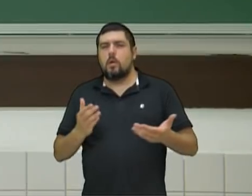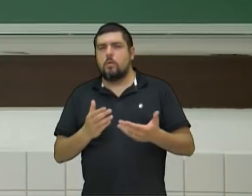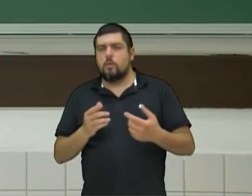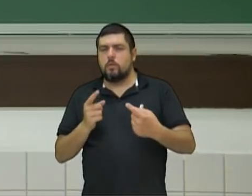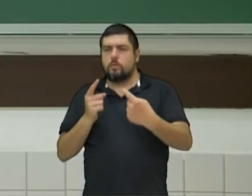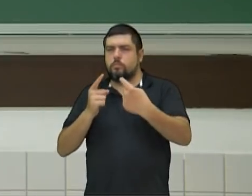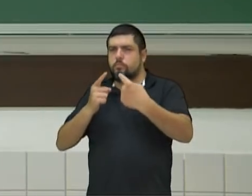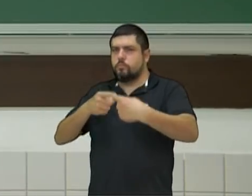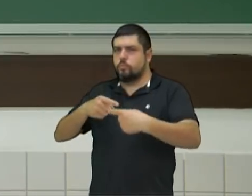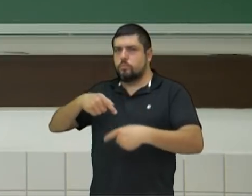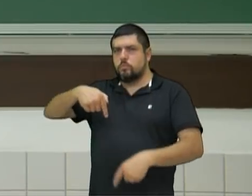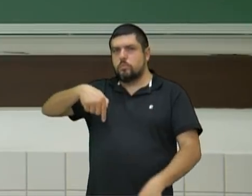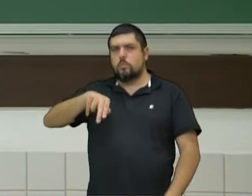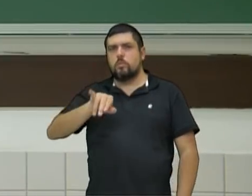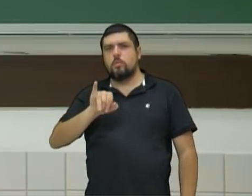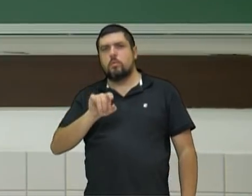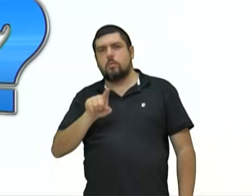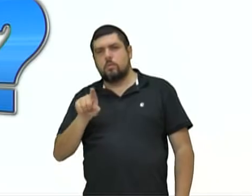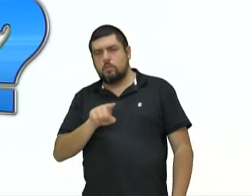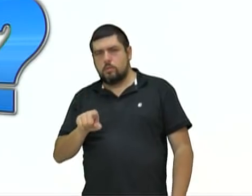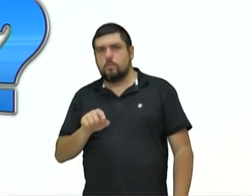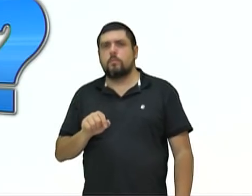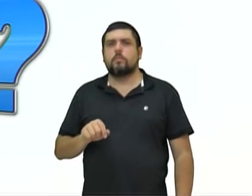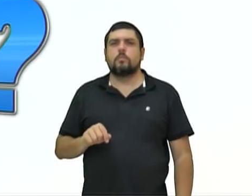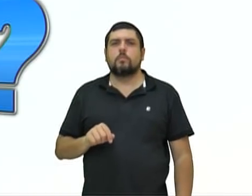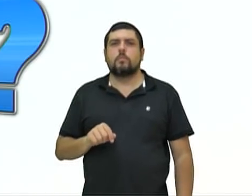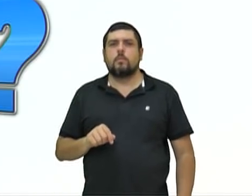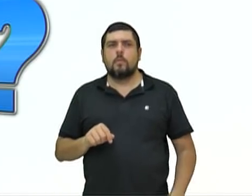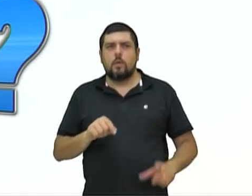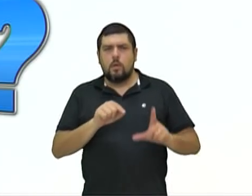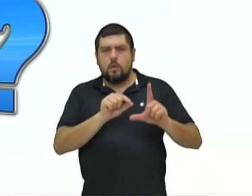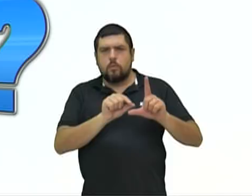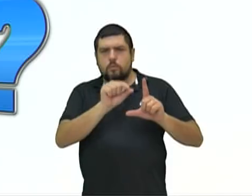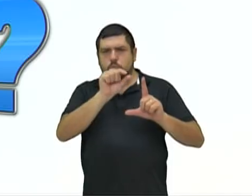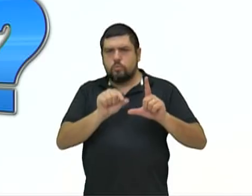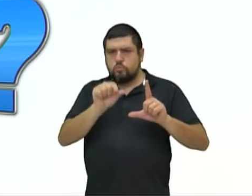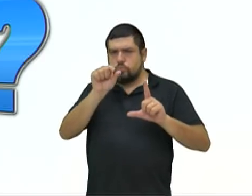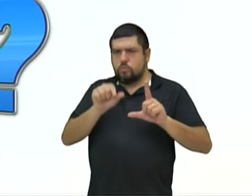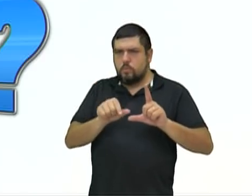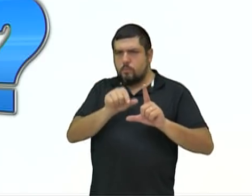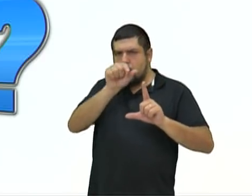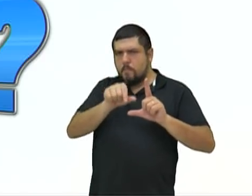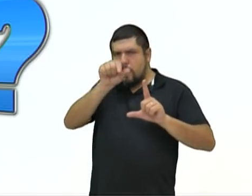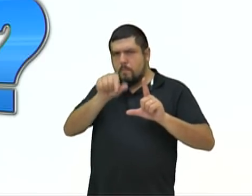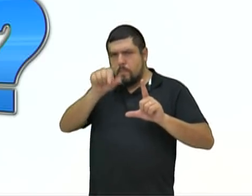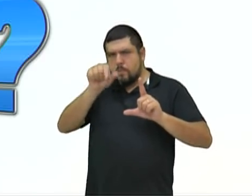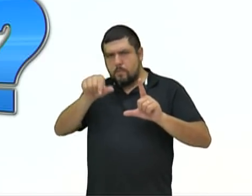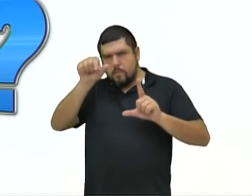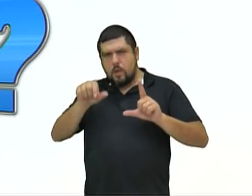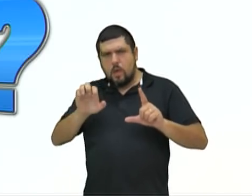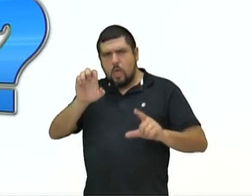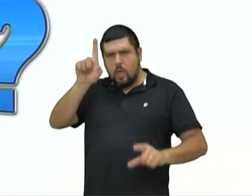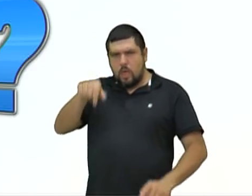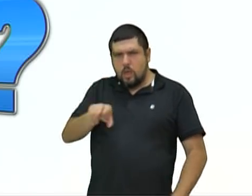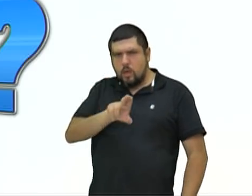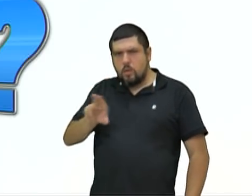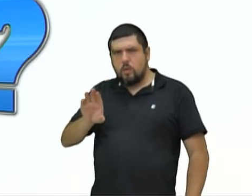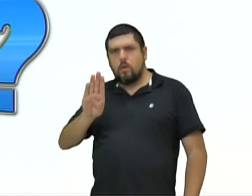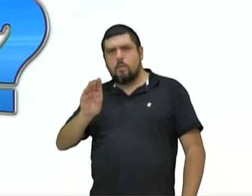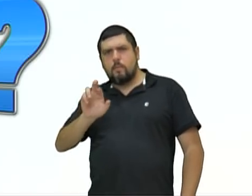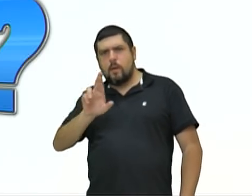quero começar a testar aí seus conhecimentos. O gráfico abaixo é chamado de gráfico de barras, que é o que nós vamos trabalhar hoje? Sim